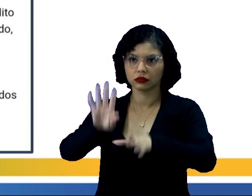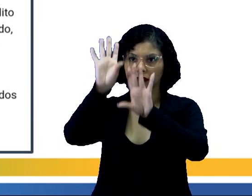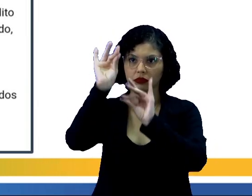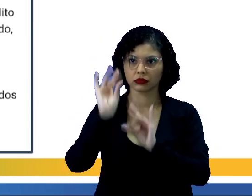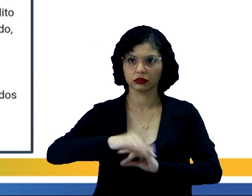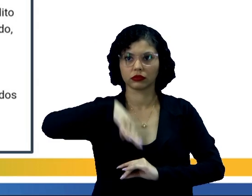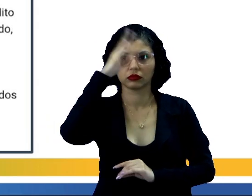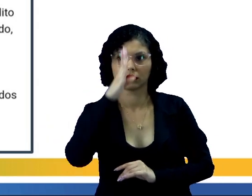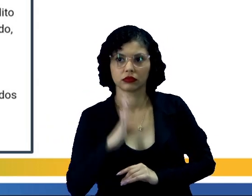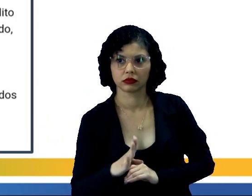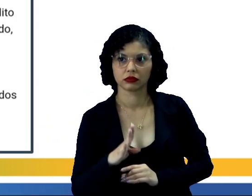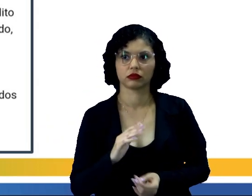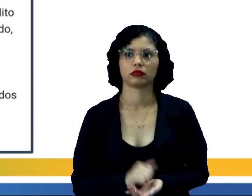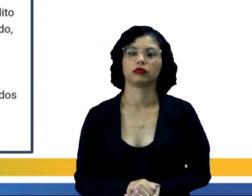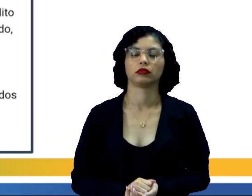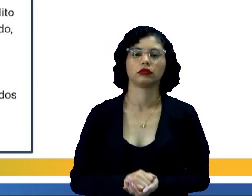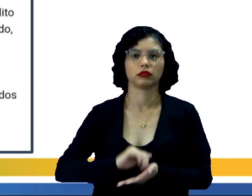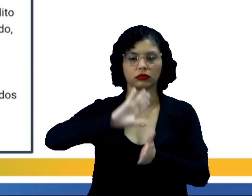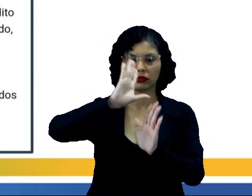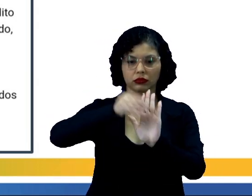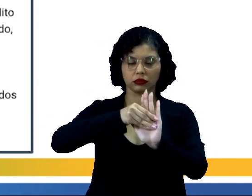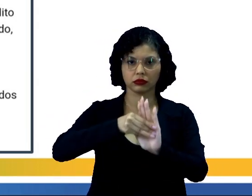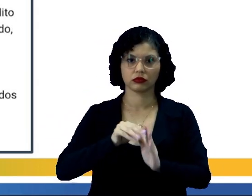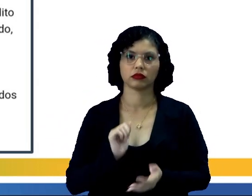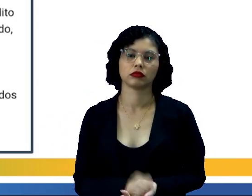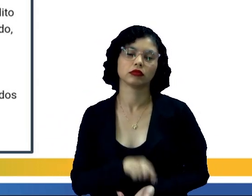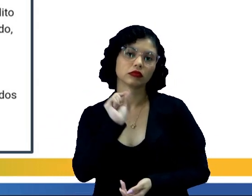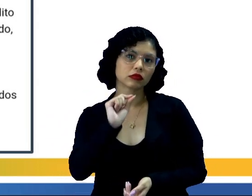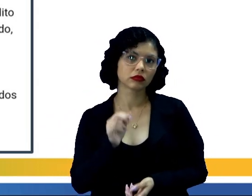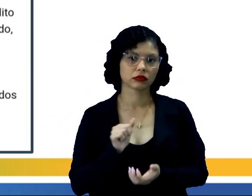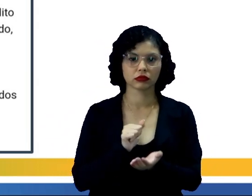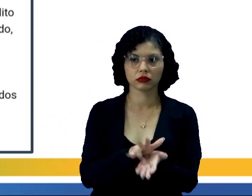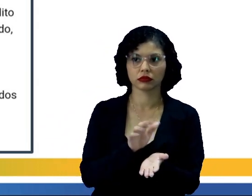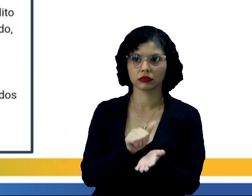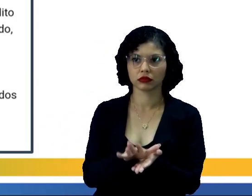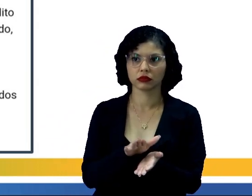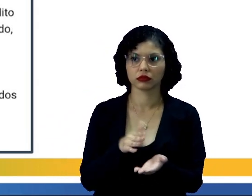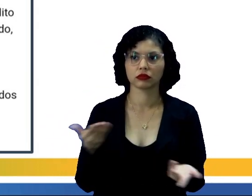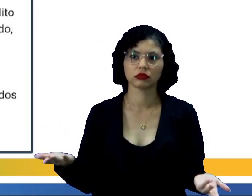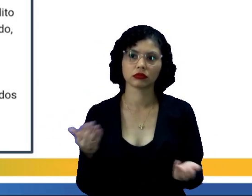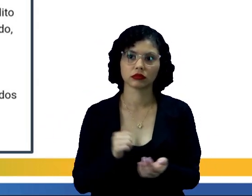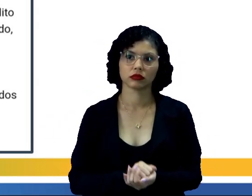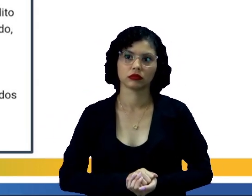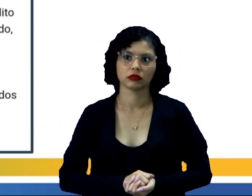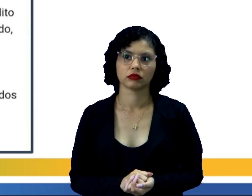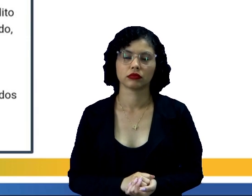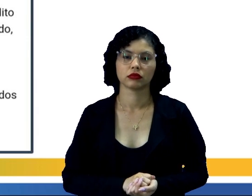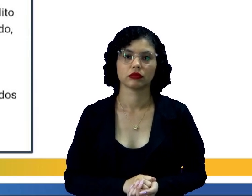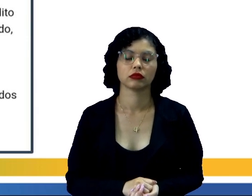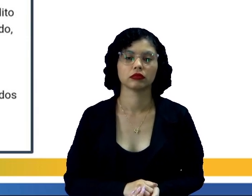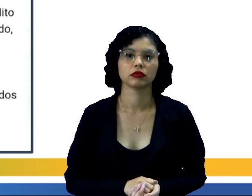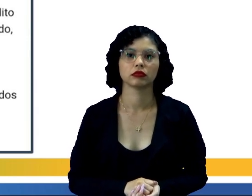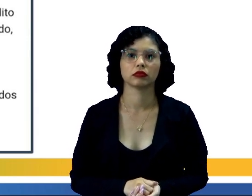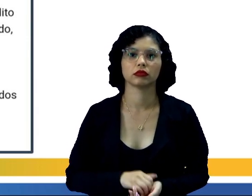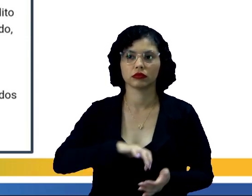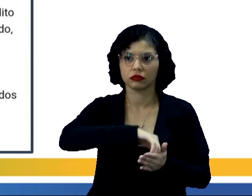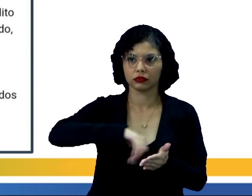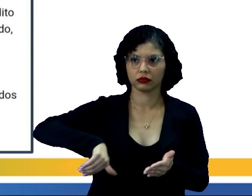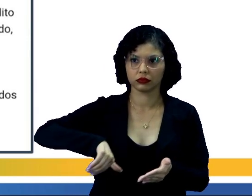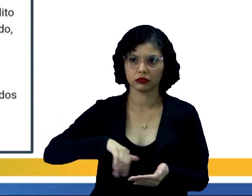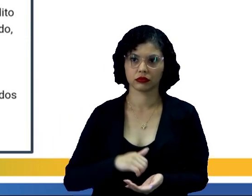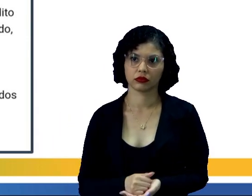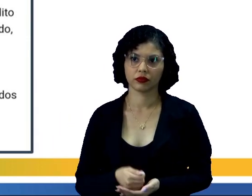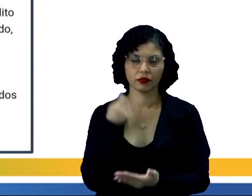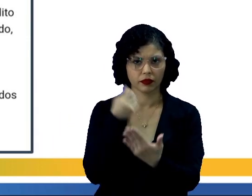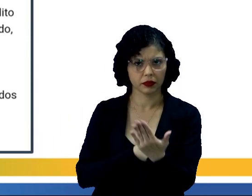destaque, brasileiros, né? Então coloca que eles expulsaram os venezuelanos, expulsam, né? Retiram de